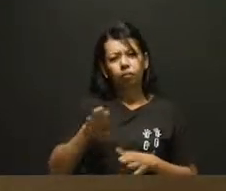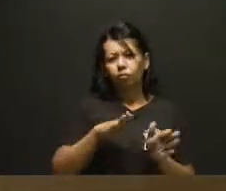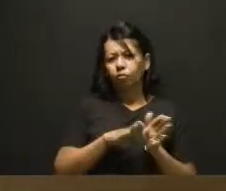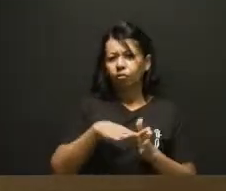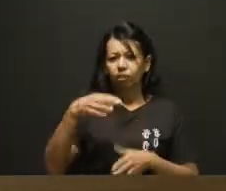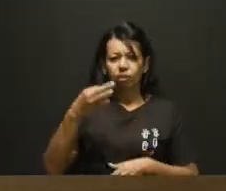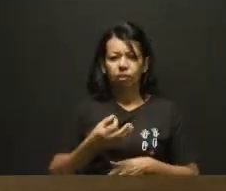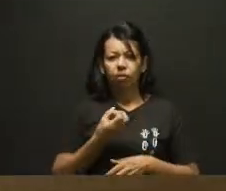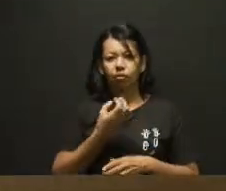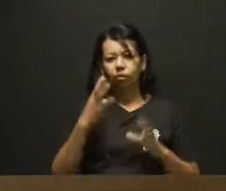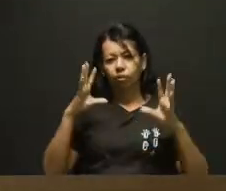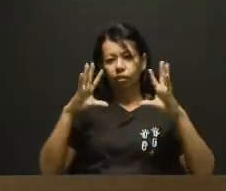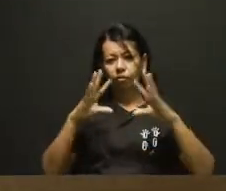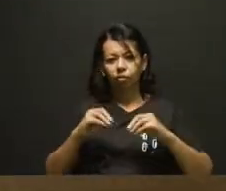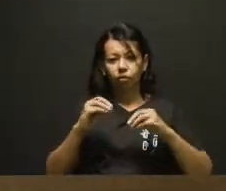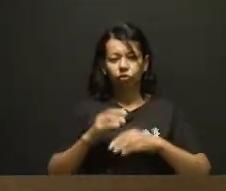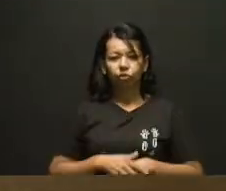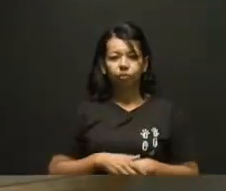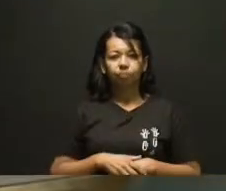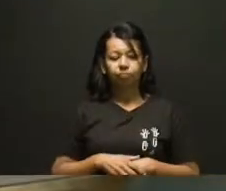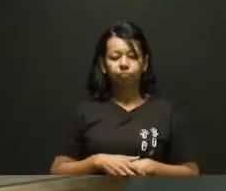muito boa noite a todos